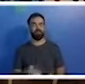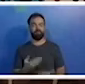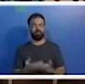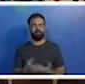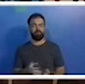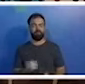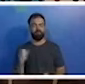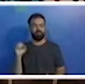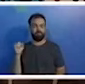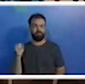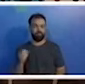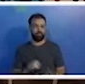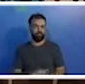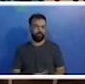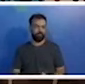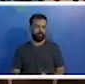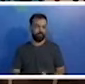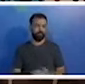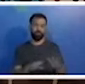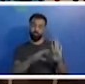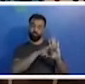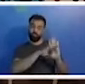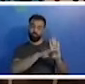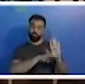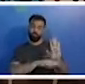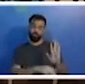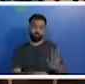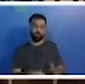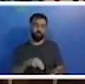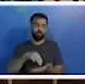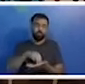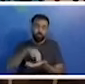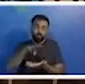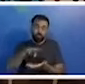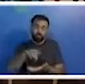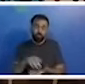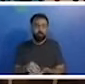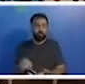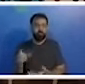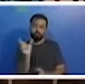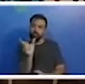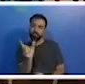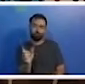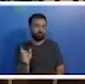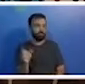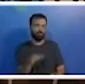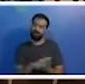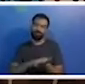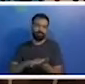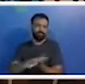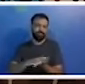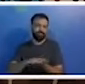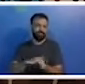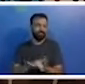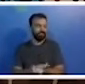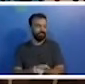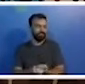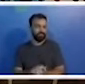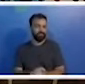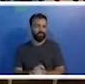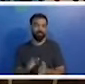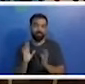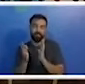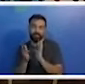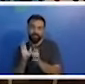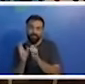quatro vamos ver qual é a nossa falta Olhem só mensagem sem palavras na hora do conhecimento nos veremos a